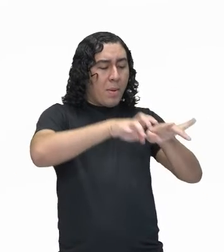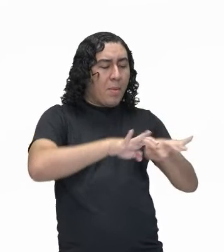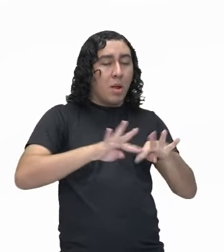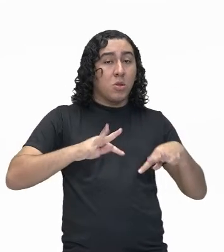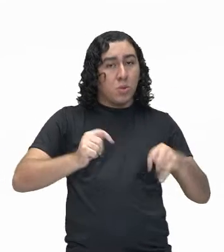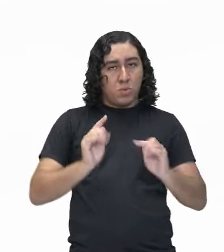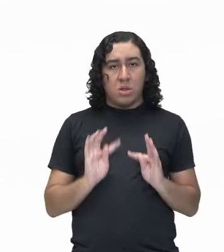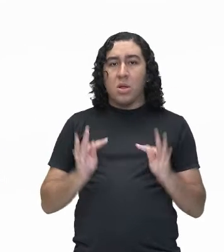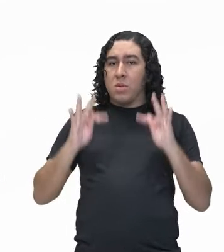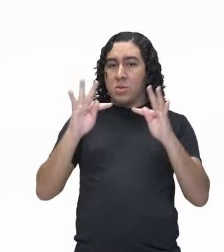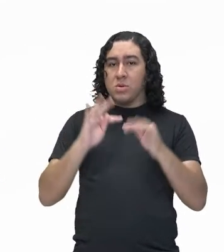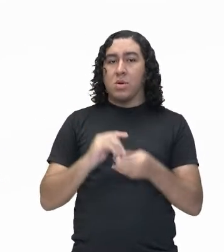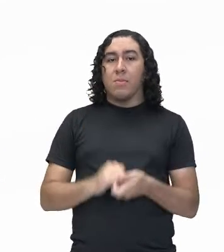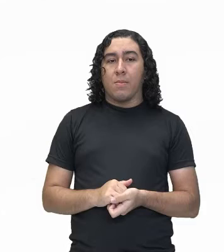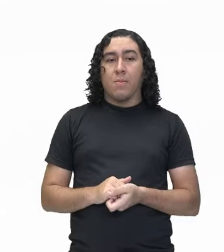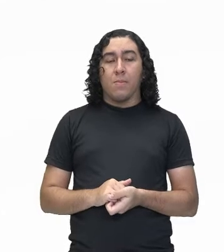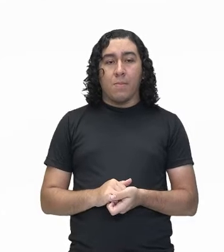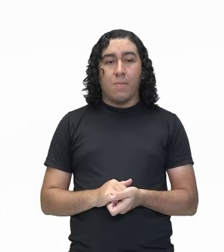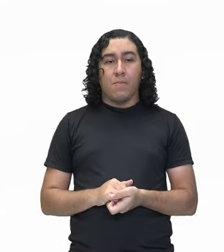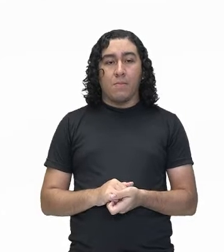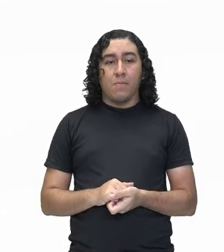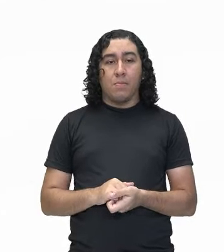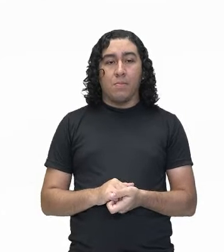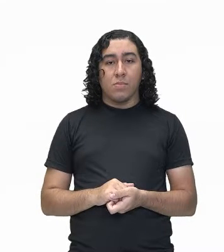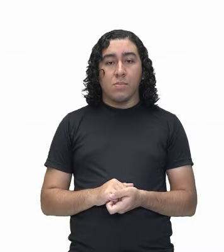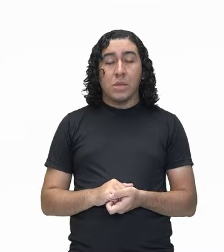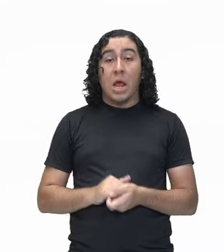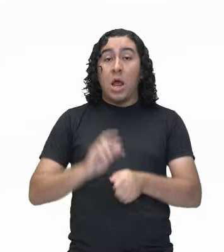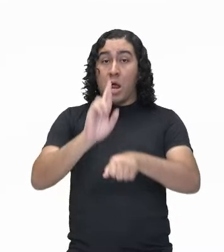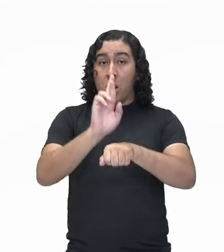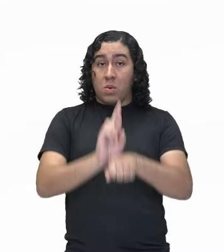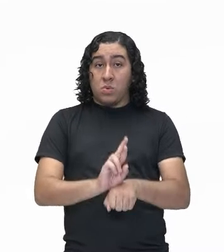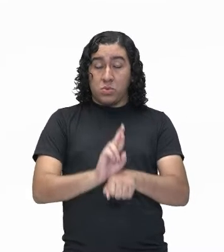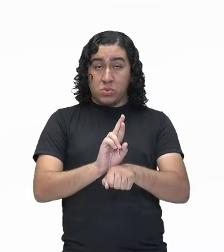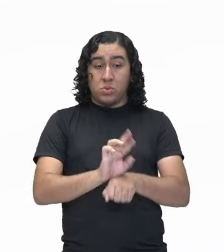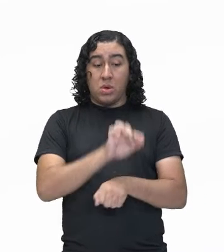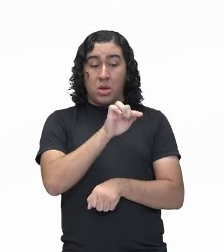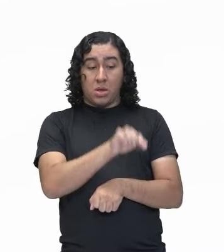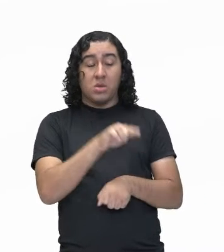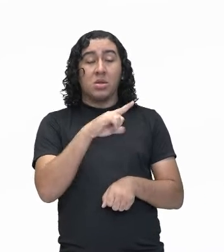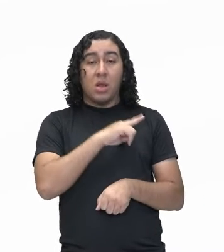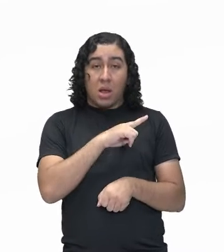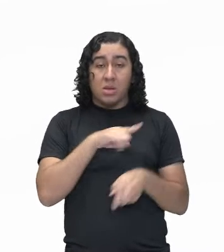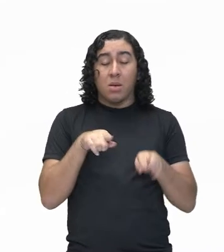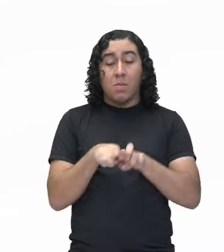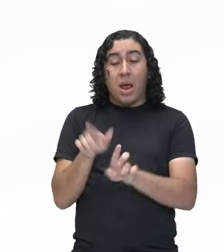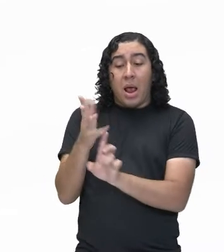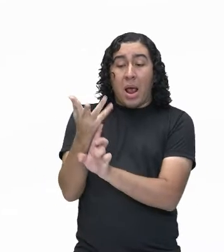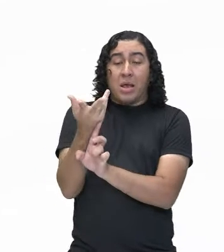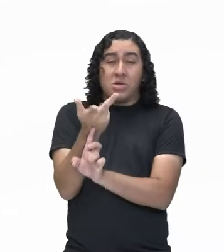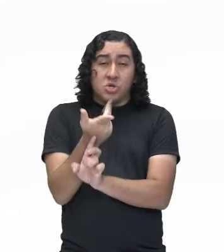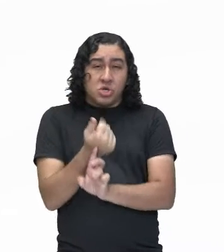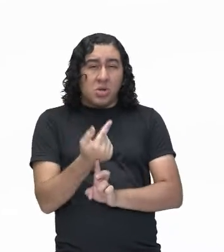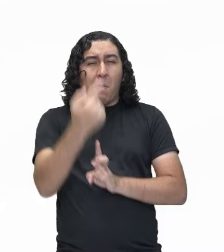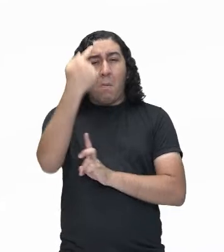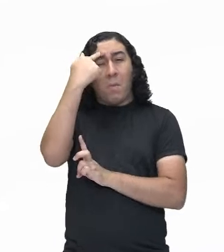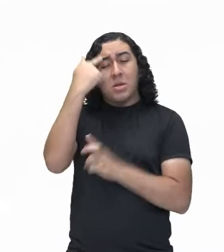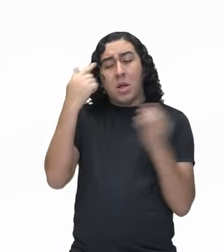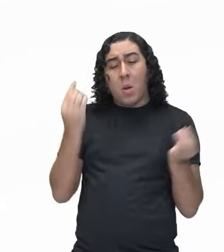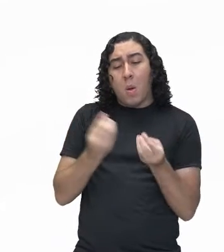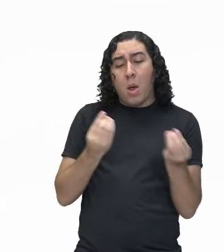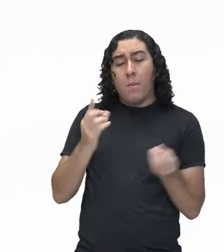tecnologia. Então, os recursos tecnológicos também, existe artista que ele busca fazer suas